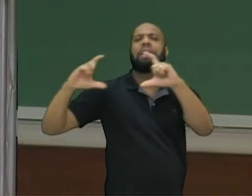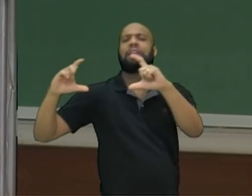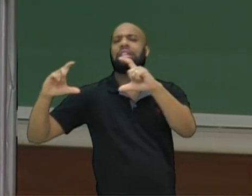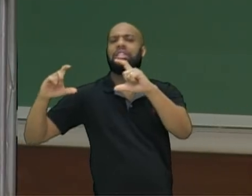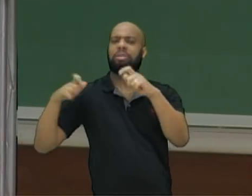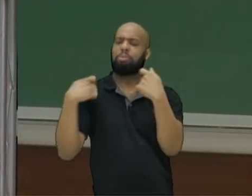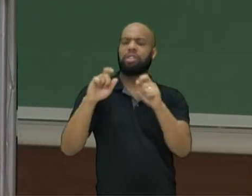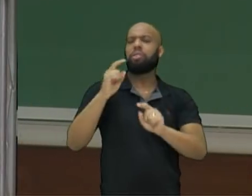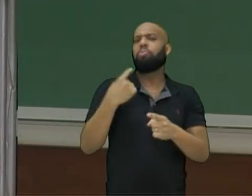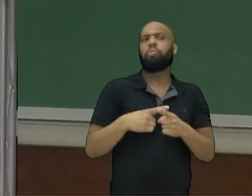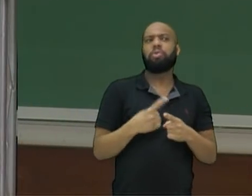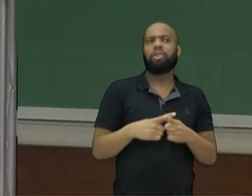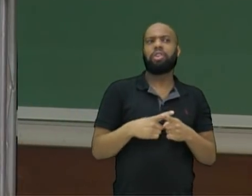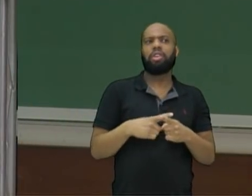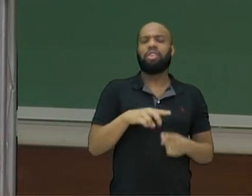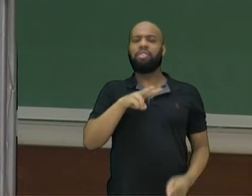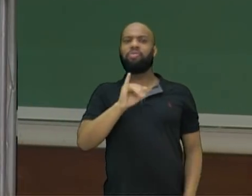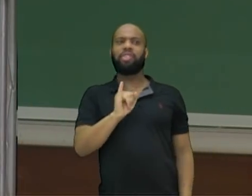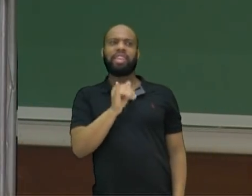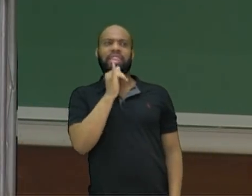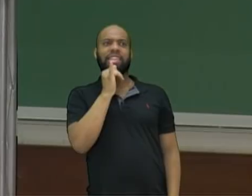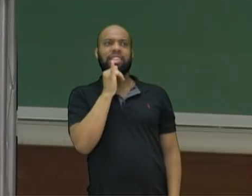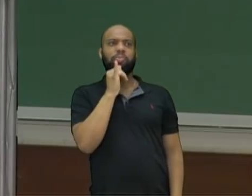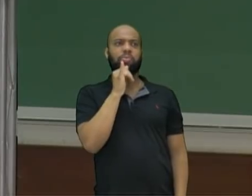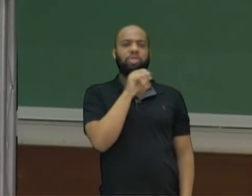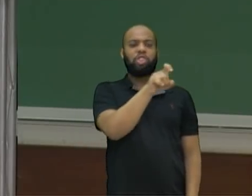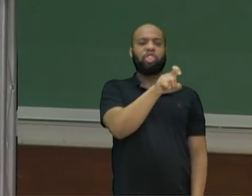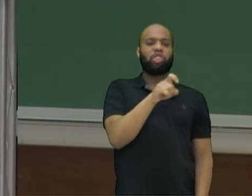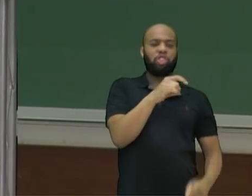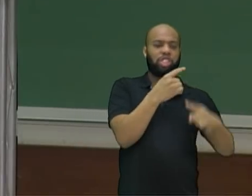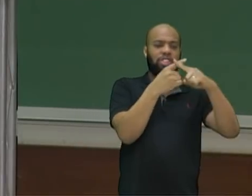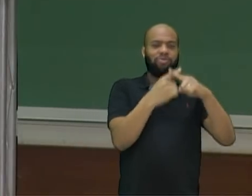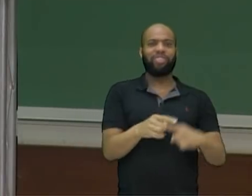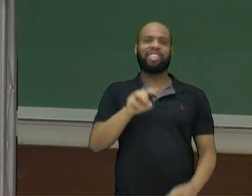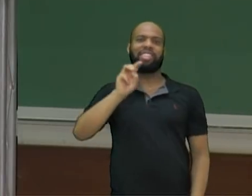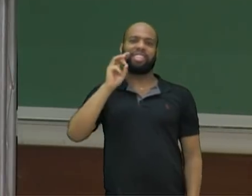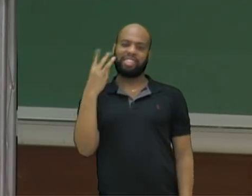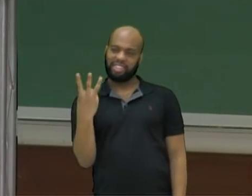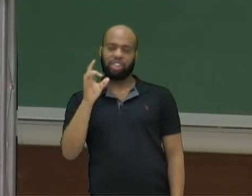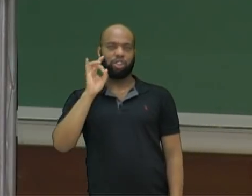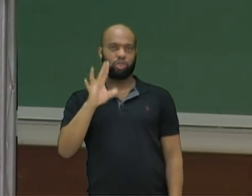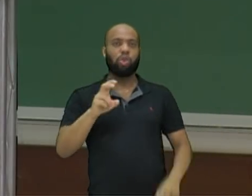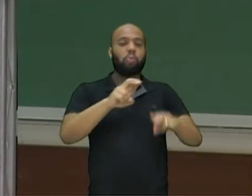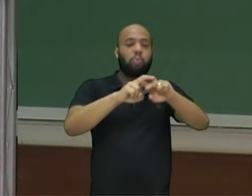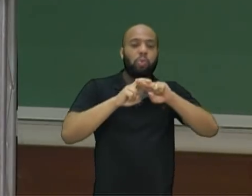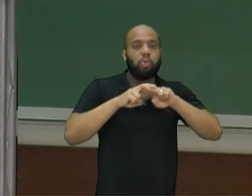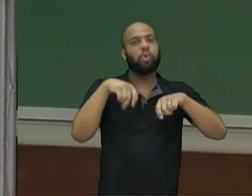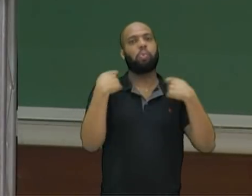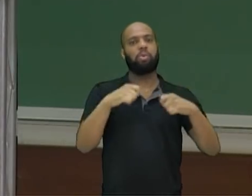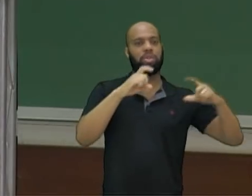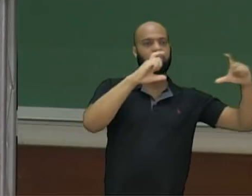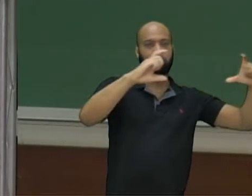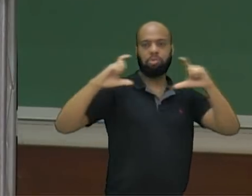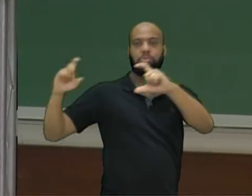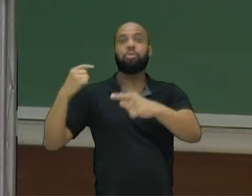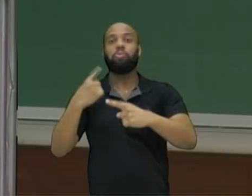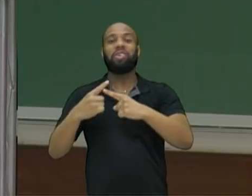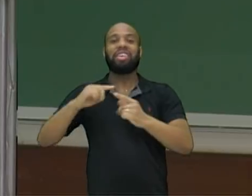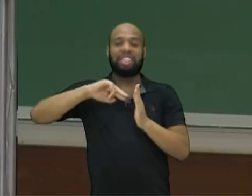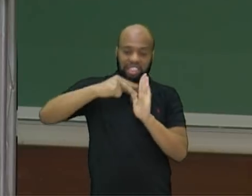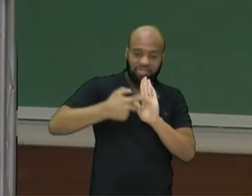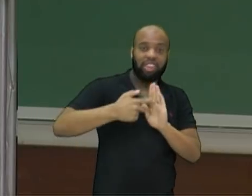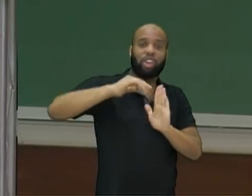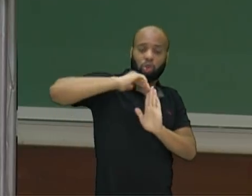parcelas aqui, ficaria somente o x vezes 3. Né? Se você esquece de colocar esses parênteses, você só vai multiplicar